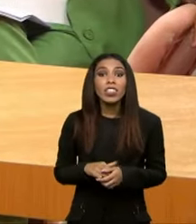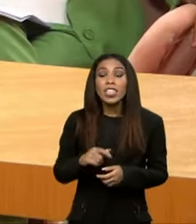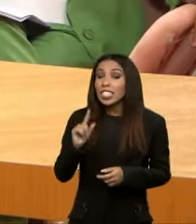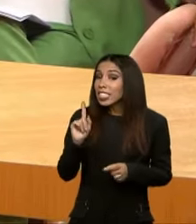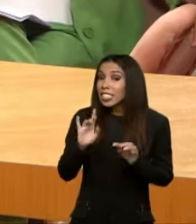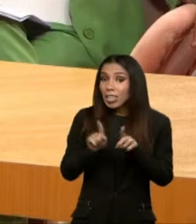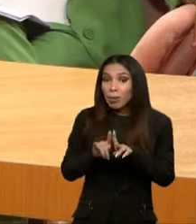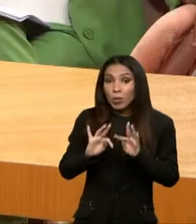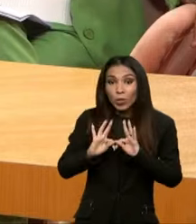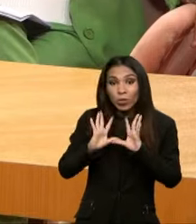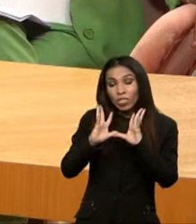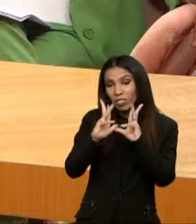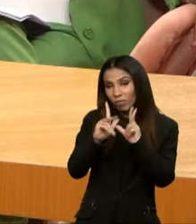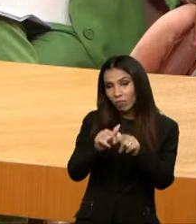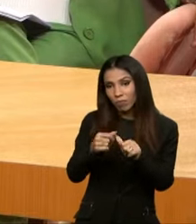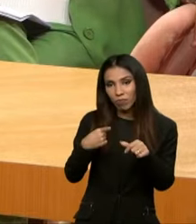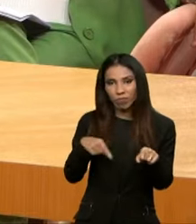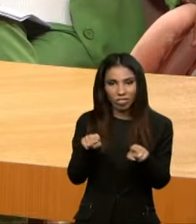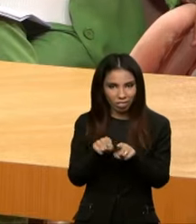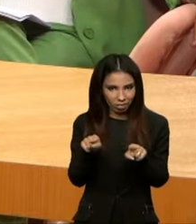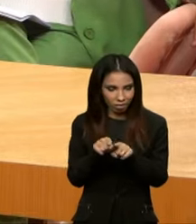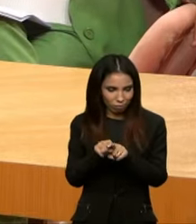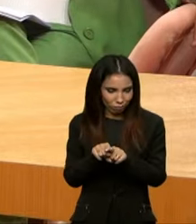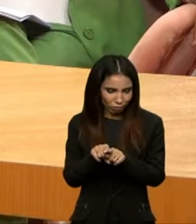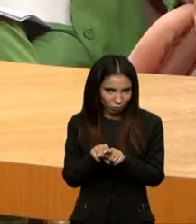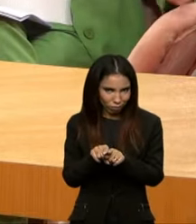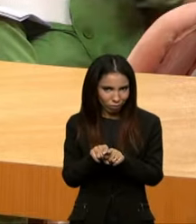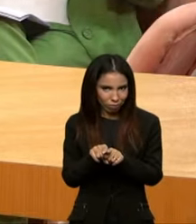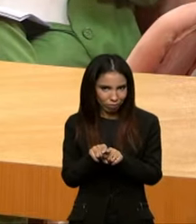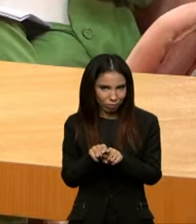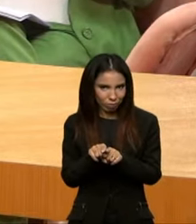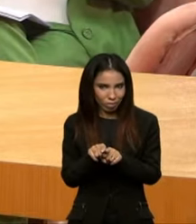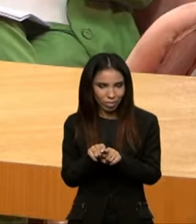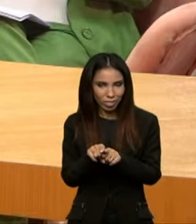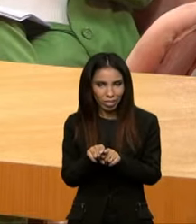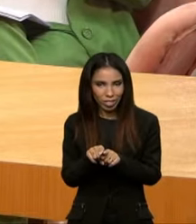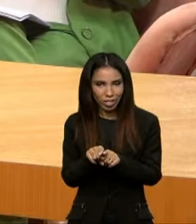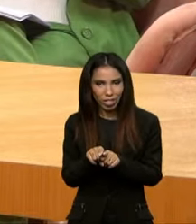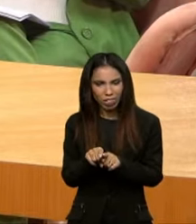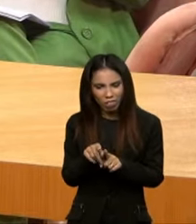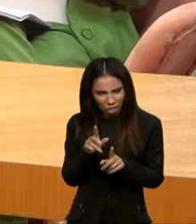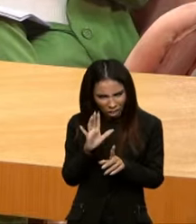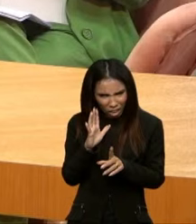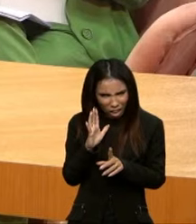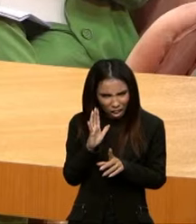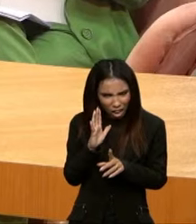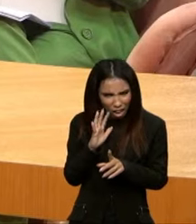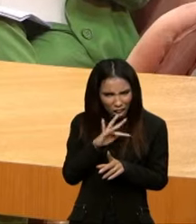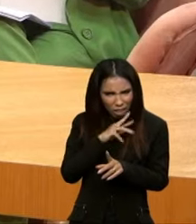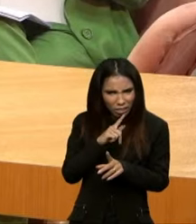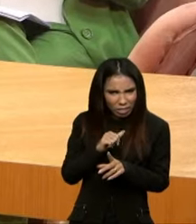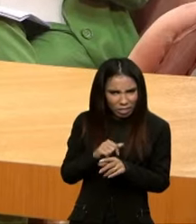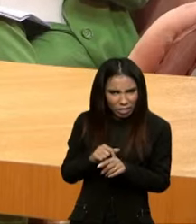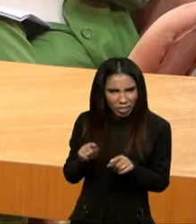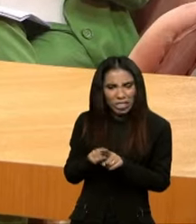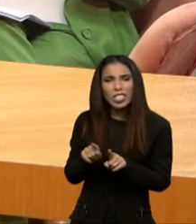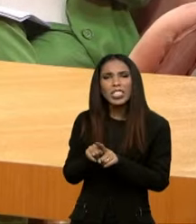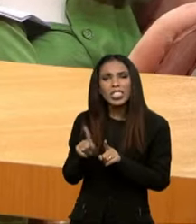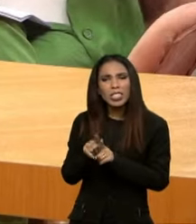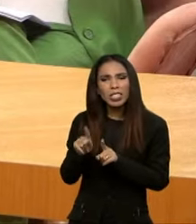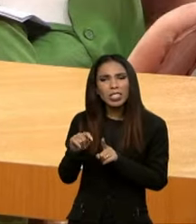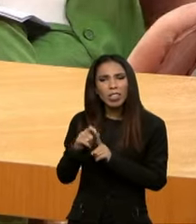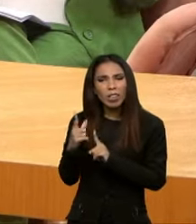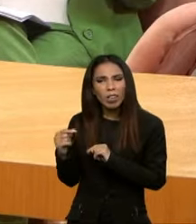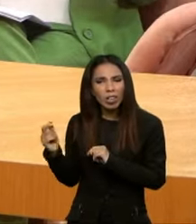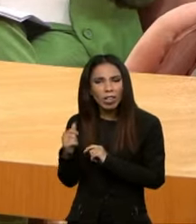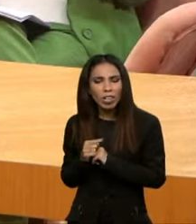tudo isso, eu sei, eu também tenho. Agora vou falar que agora é eu que me identifico. Você tem bicho? O cantinho, não. Não, planta. Não, também tenho plantinha. Bichos